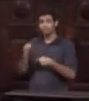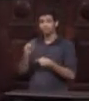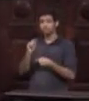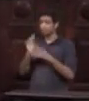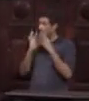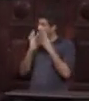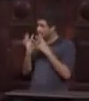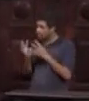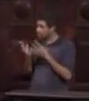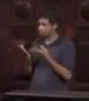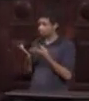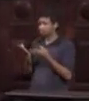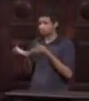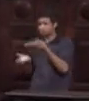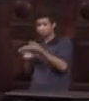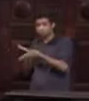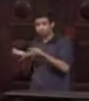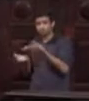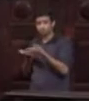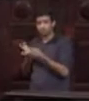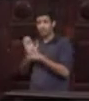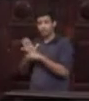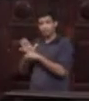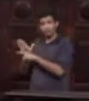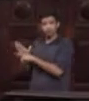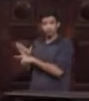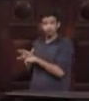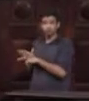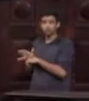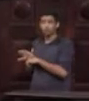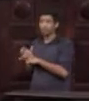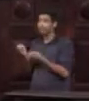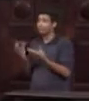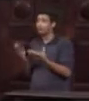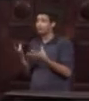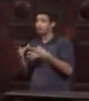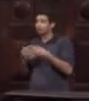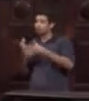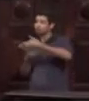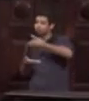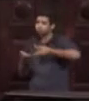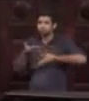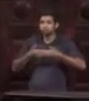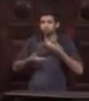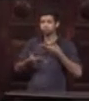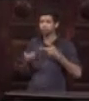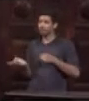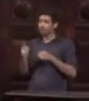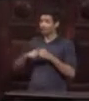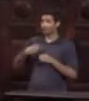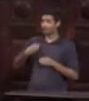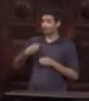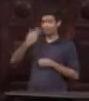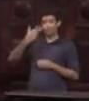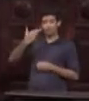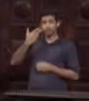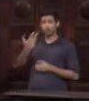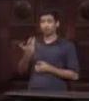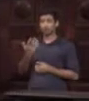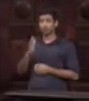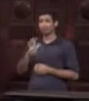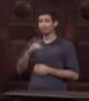de fato, o que eles necessitam para se ressocializar, para retomar as suas vidas. E nós temos